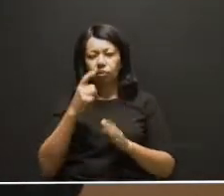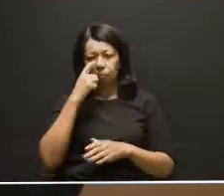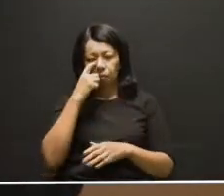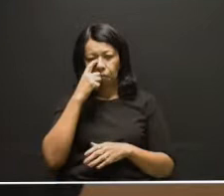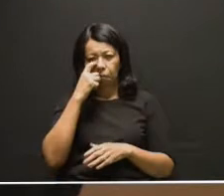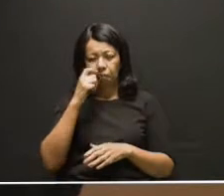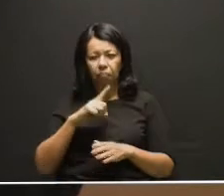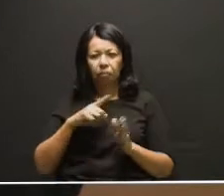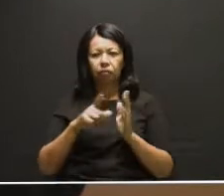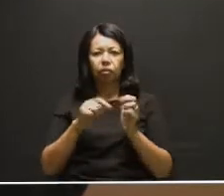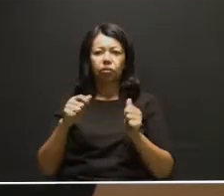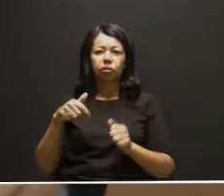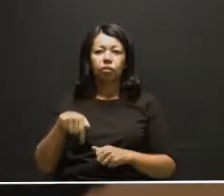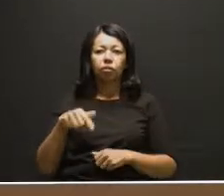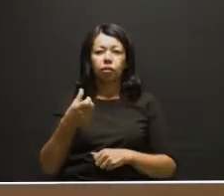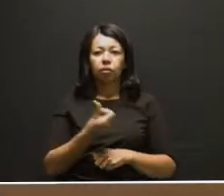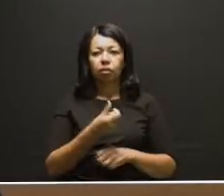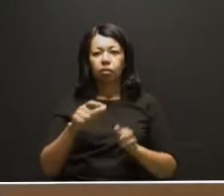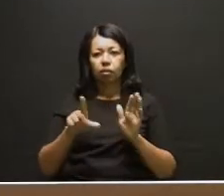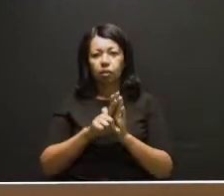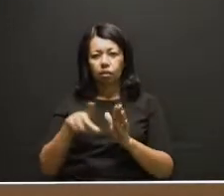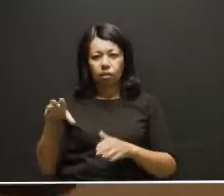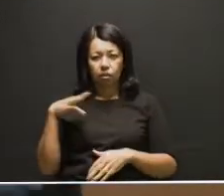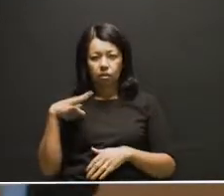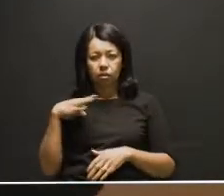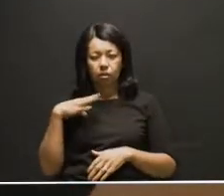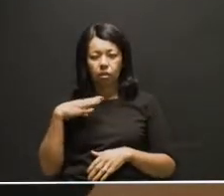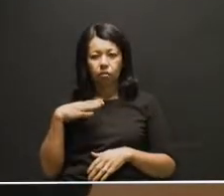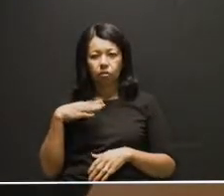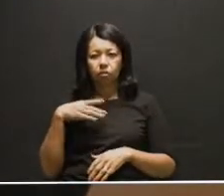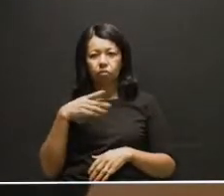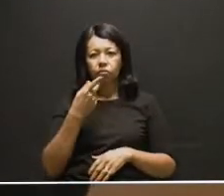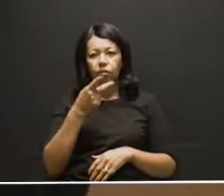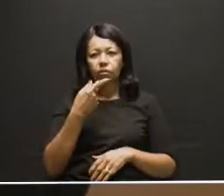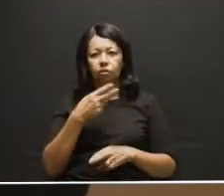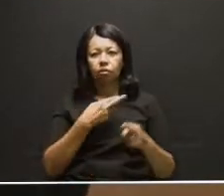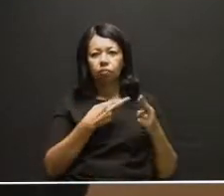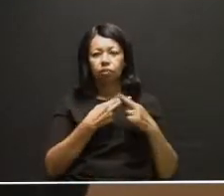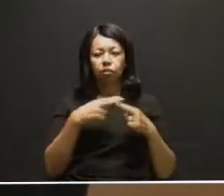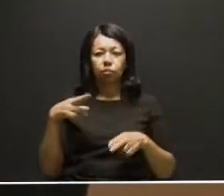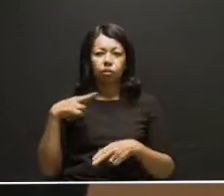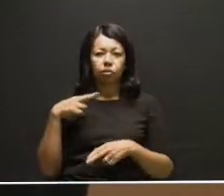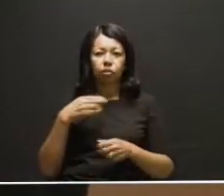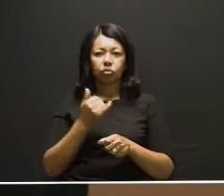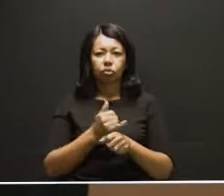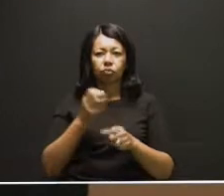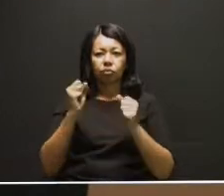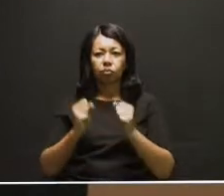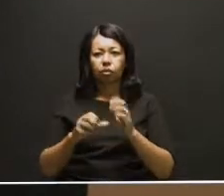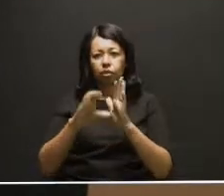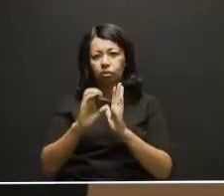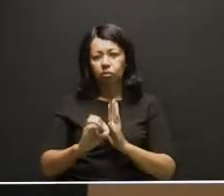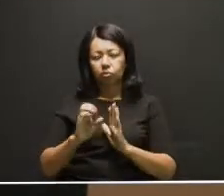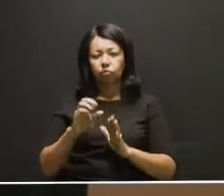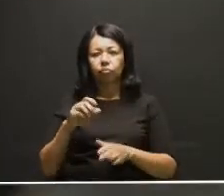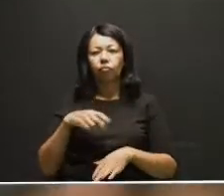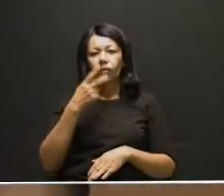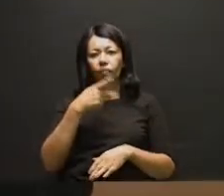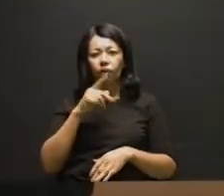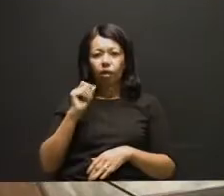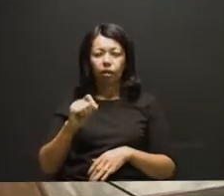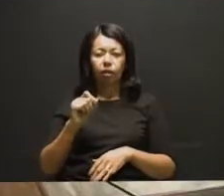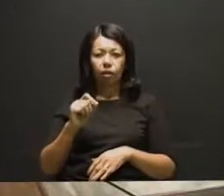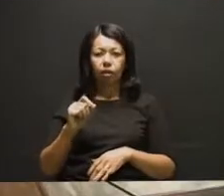artigo 76 da lei orgânica municipal em relação à competência privativa do chefe do poder executivo vale destacar que